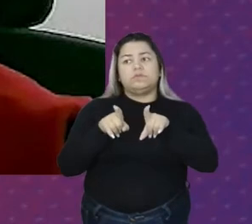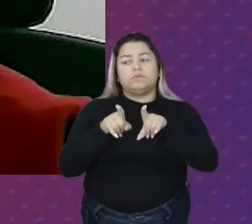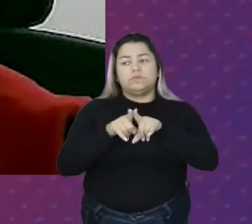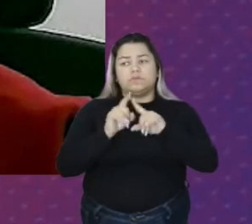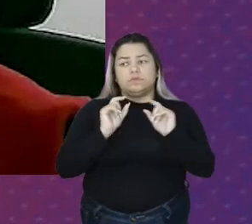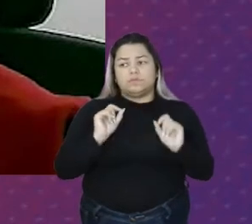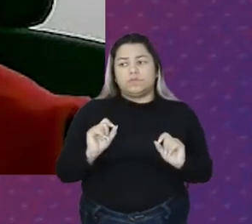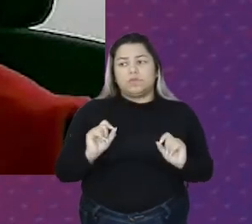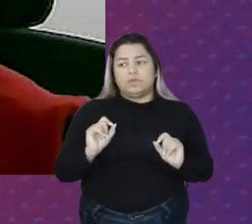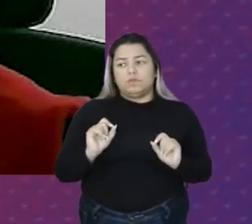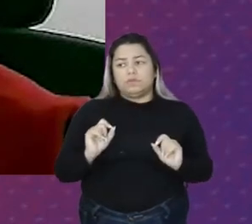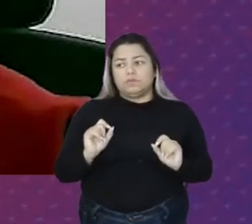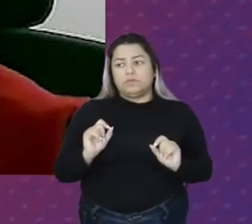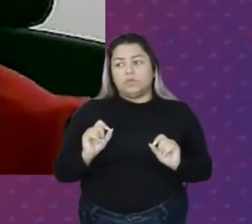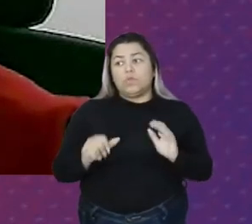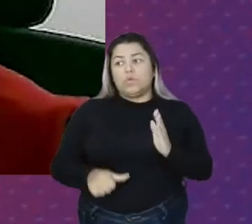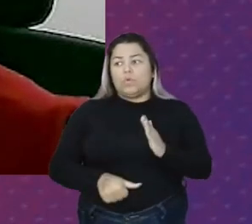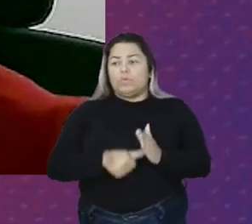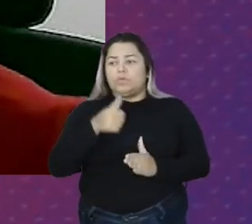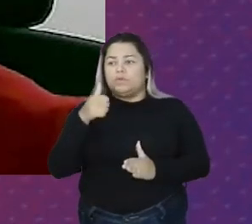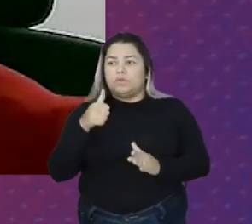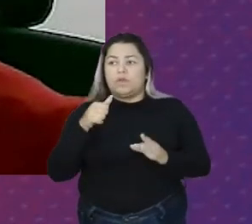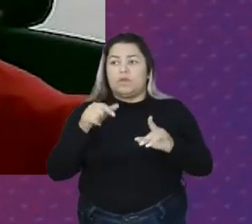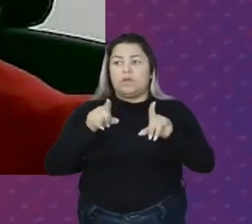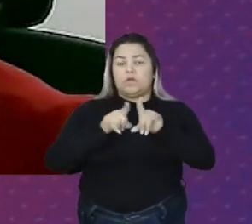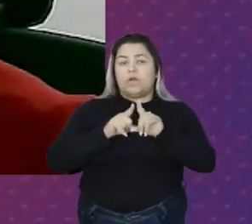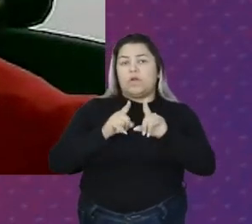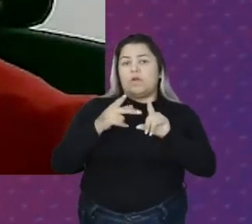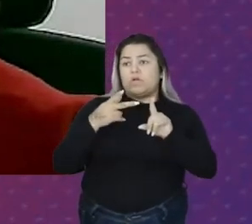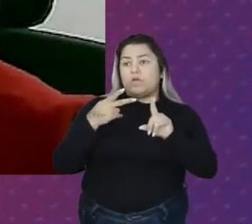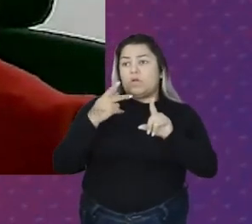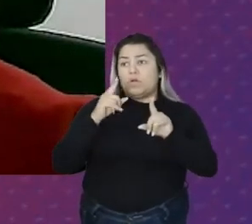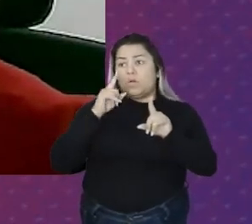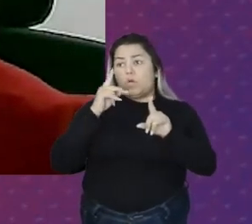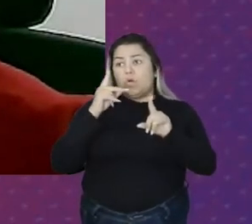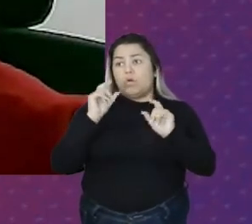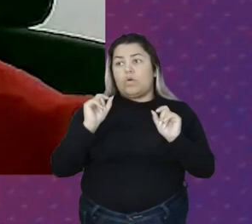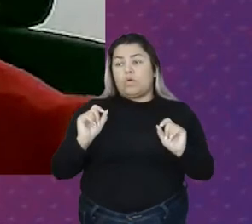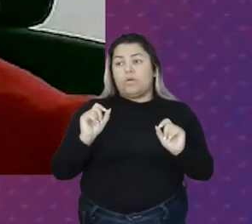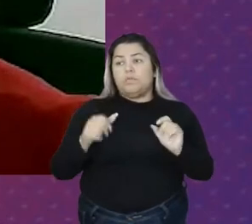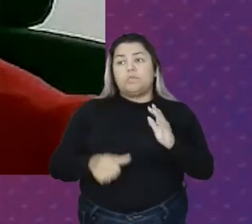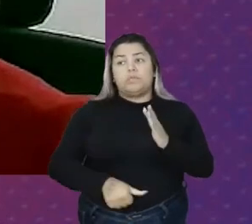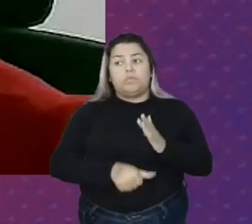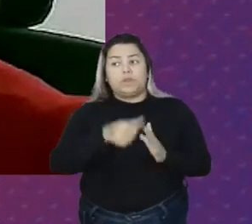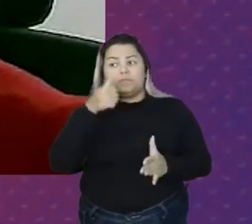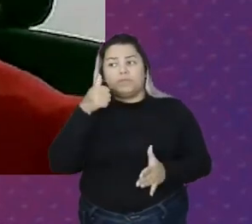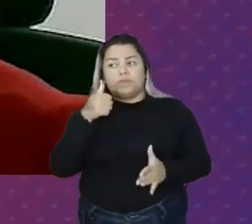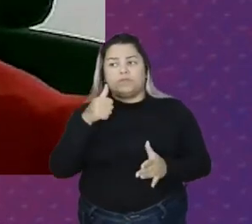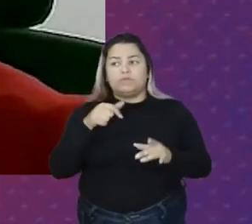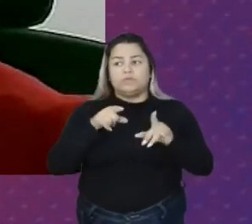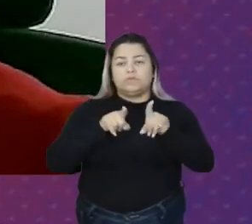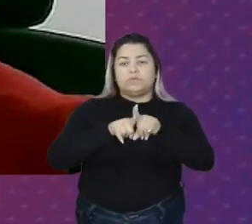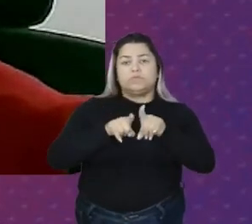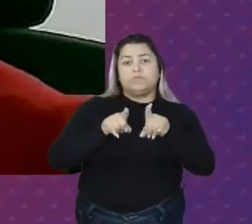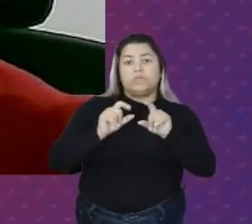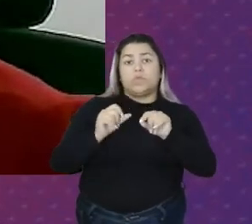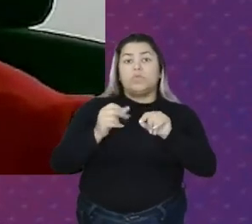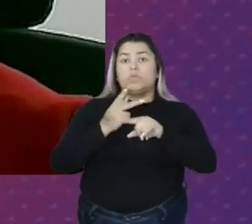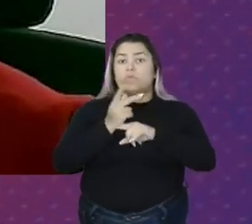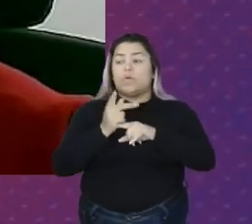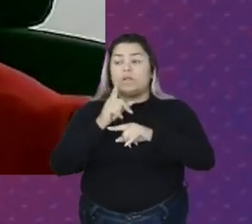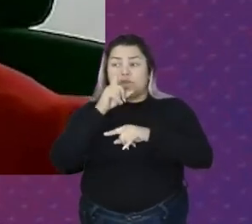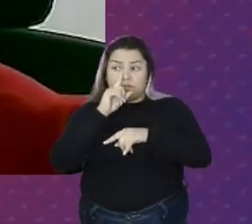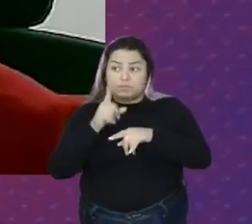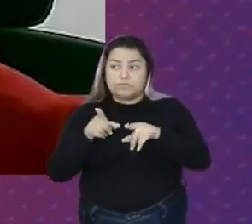textualmente que primeiro ameaçariam, melhor dizendo, primeiro cassariam o meu mandato,